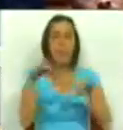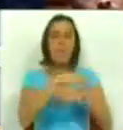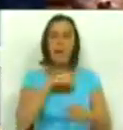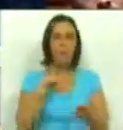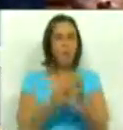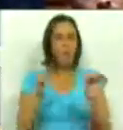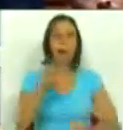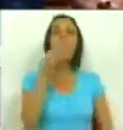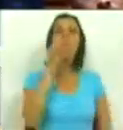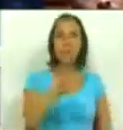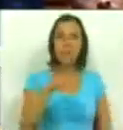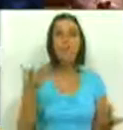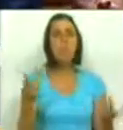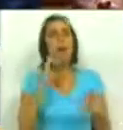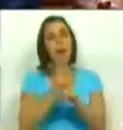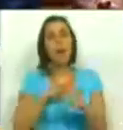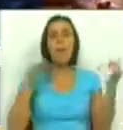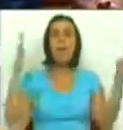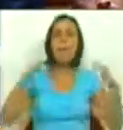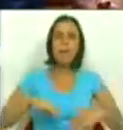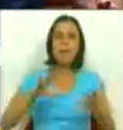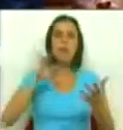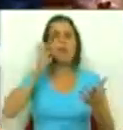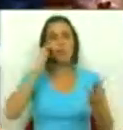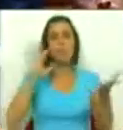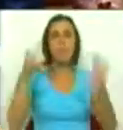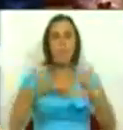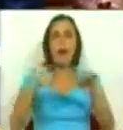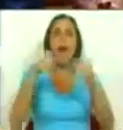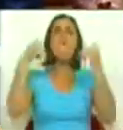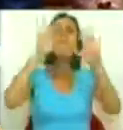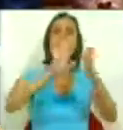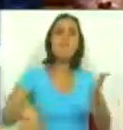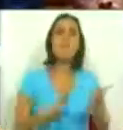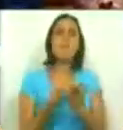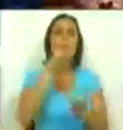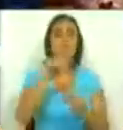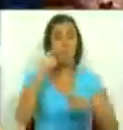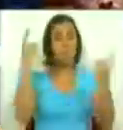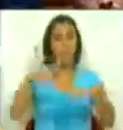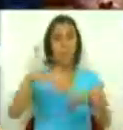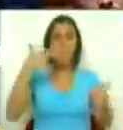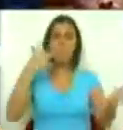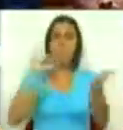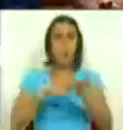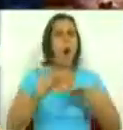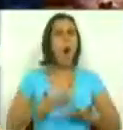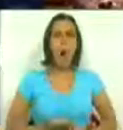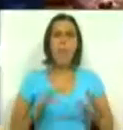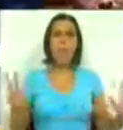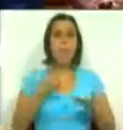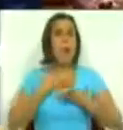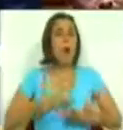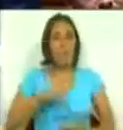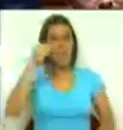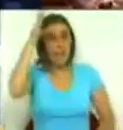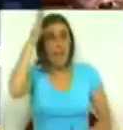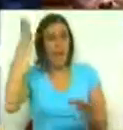moderadoras. O PCP quer que abandonemos o pacto de agressão. Mas a proposta que o PCP traz ao Parlamento é uma verdadeira ofensa.